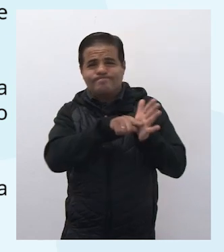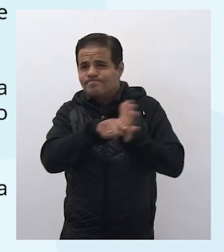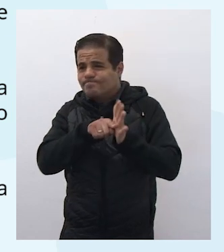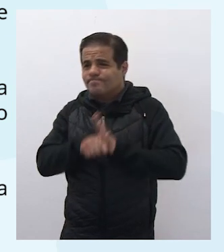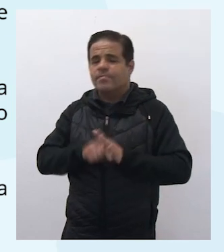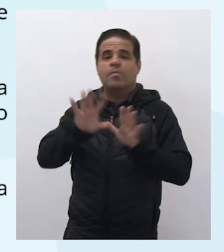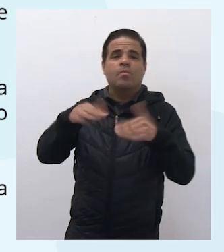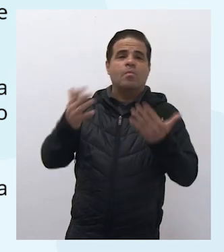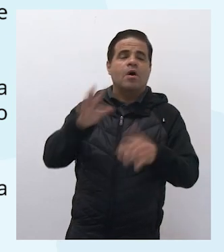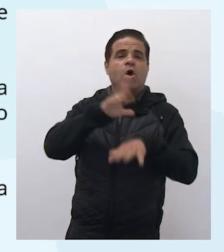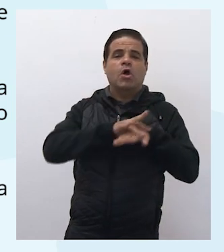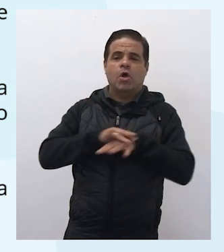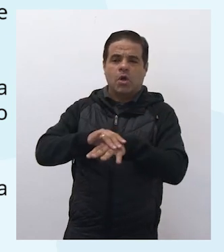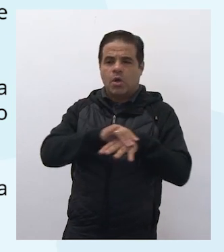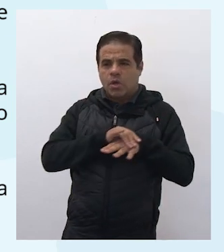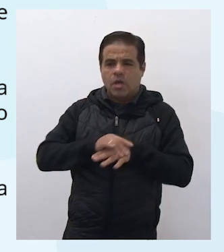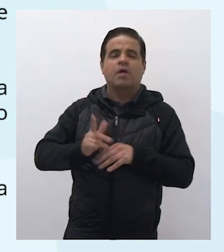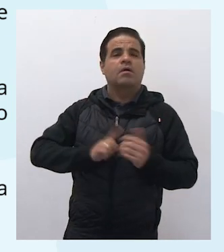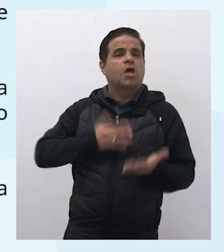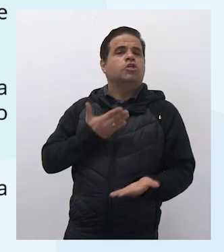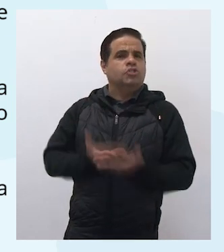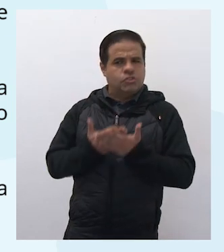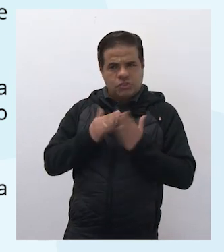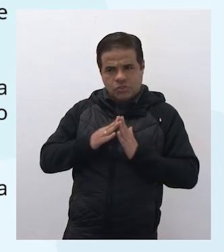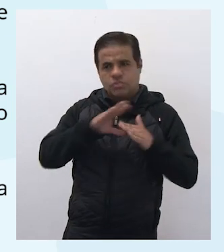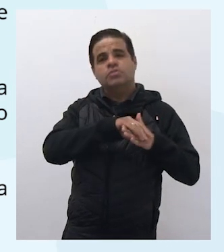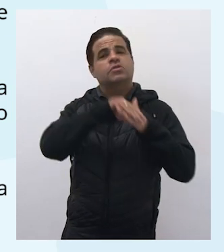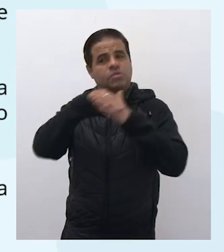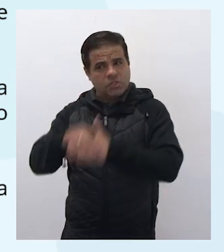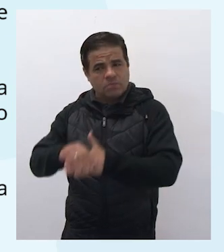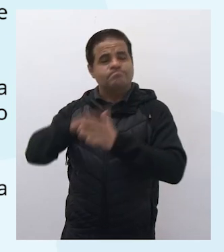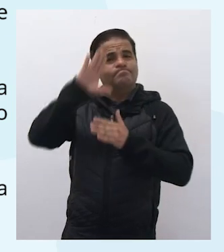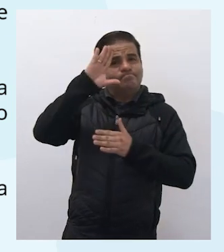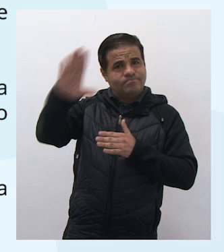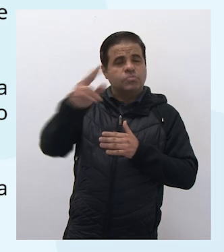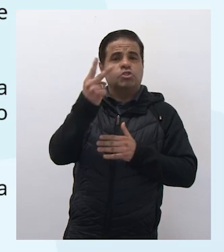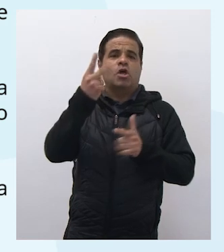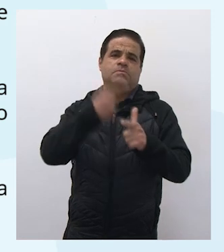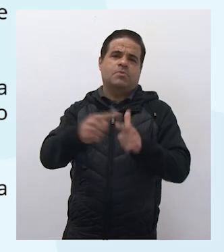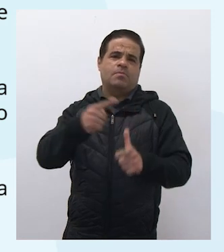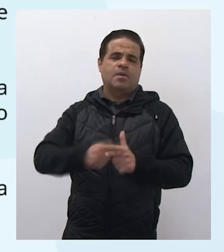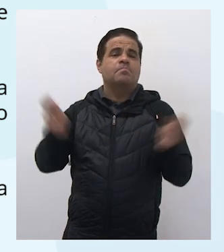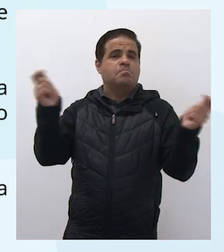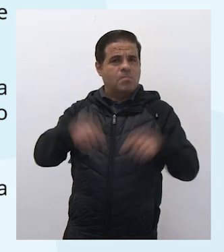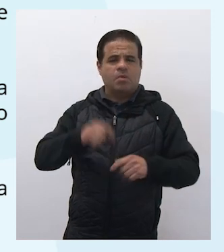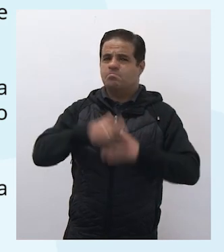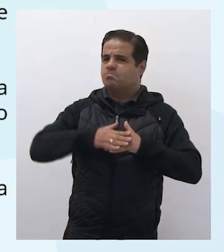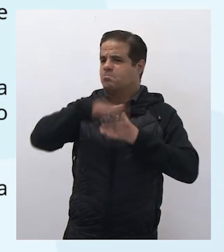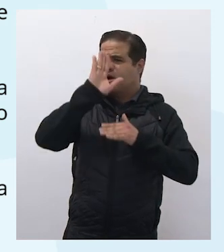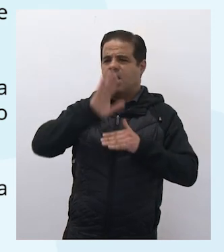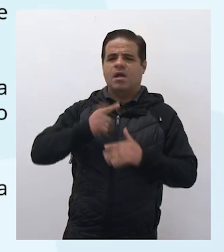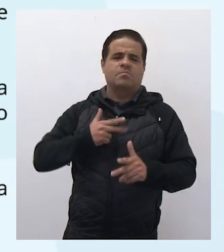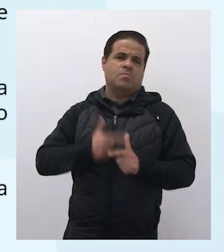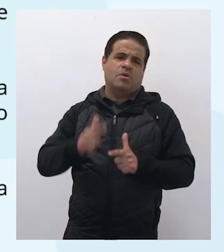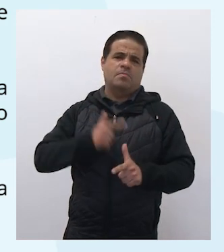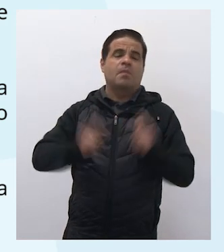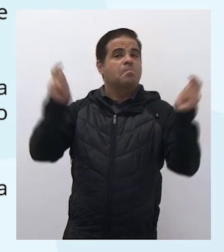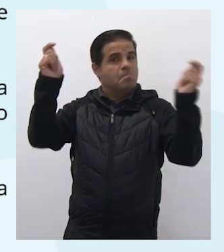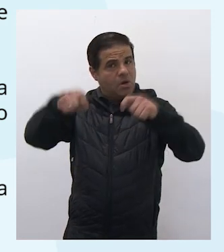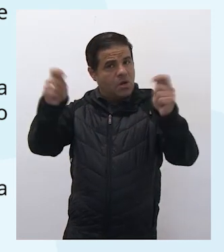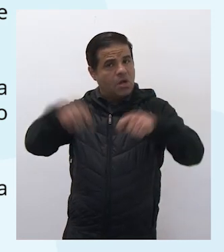descobrir essa doença. E aí tem a escola com um segmento, ela vai priorizar aí dois problemas, porque pode ter muito mais do que dois, pode